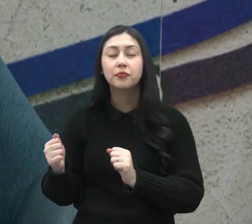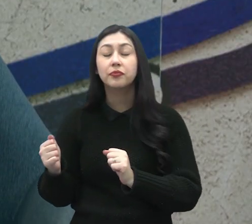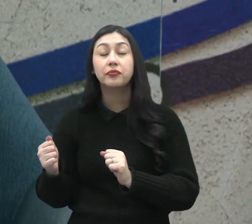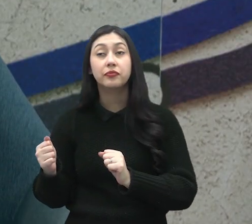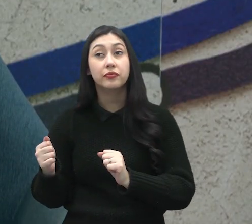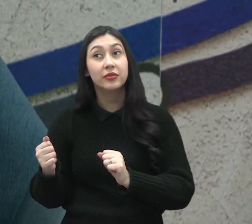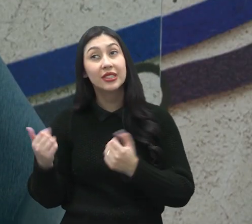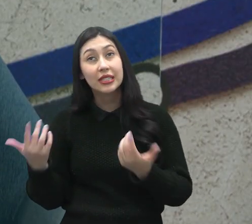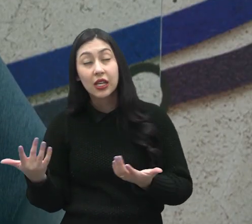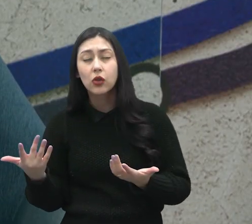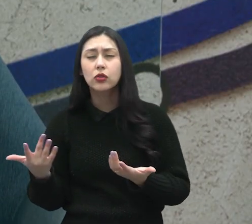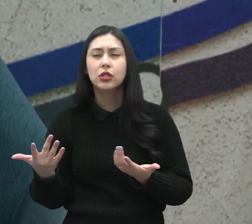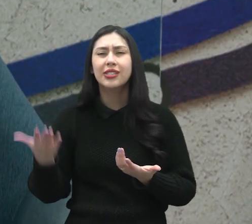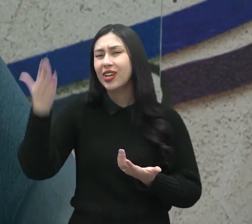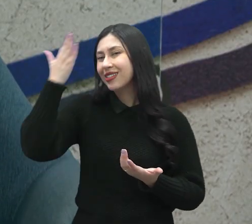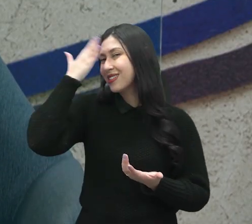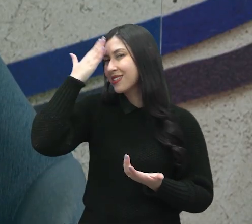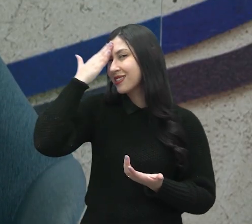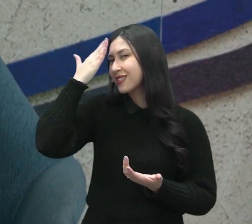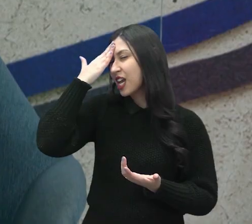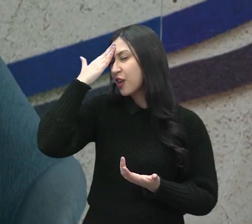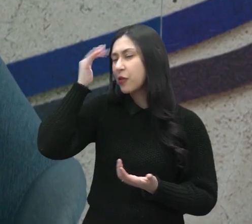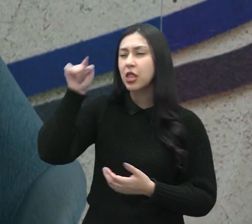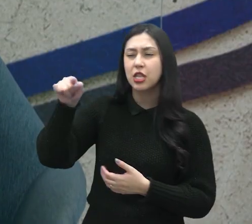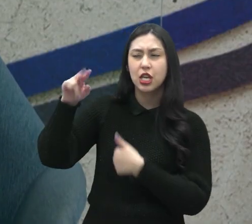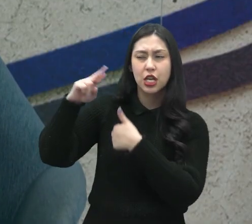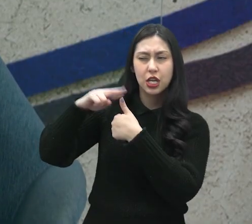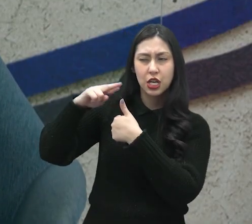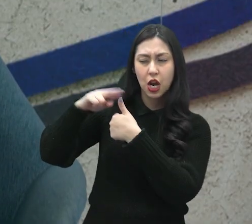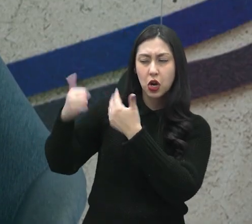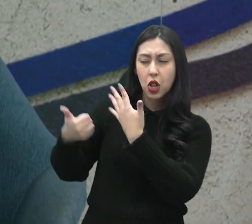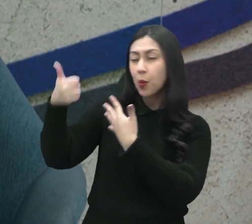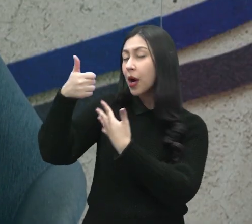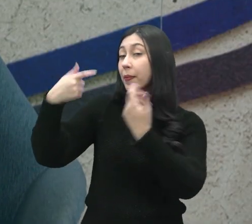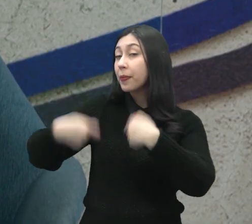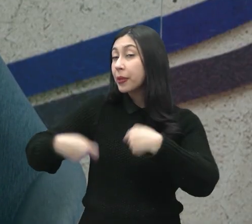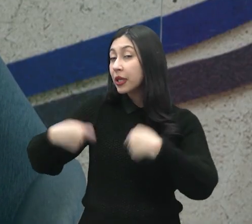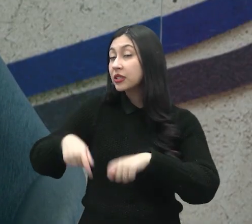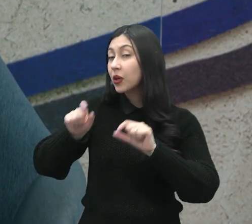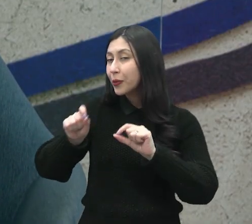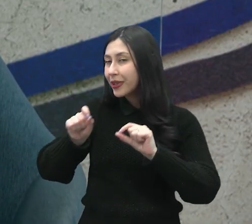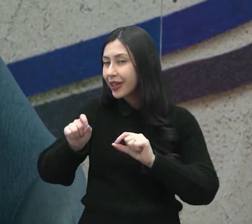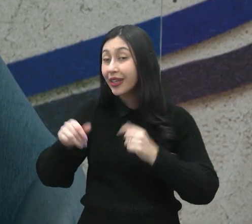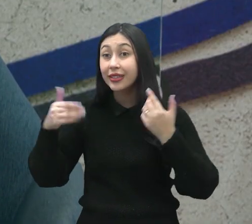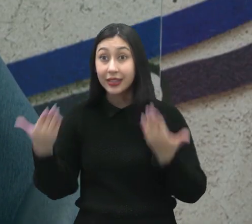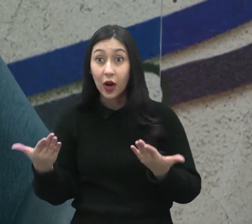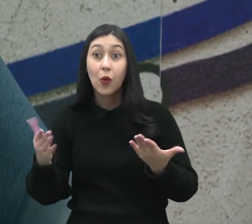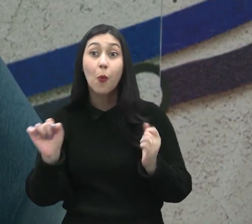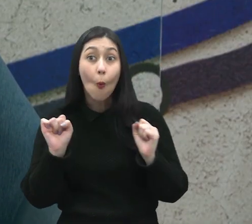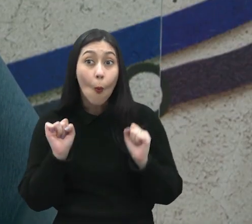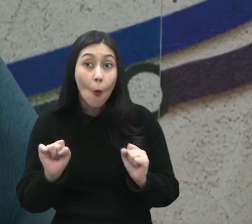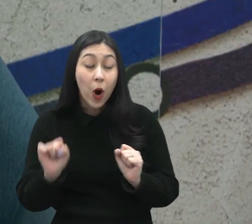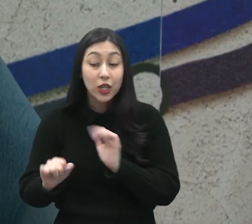empresa, normalmente você vai conhecer ali o que aquele cargo, né, que está acima de você exige. E daí você vai se preparando para